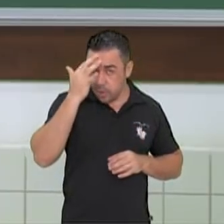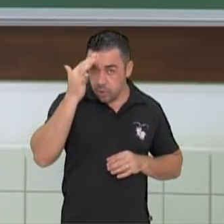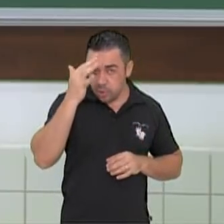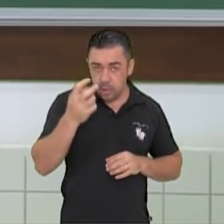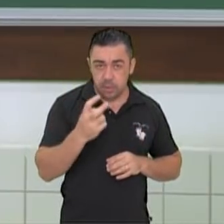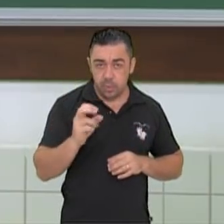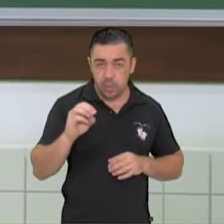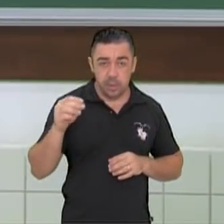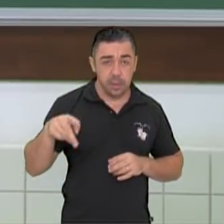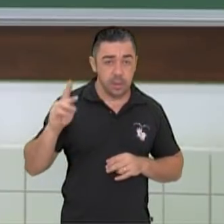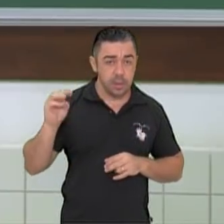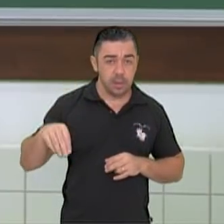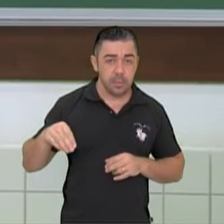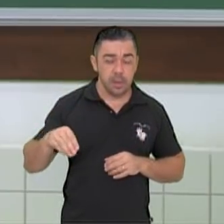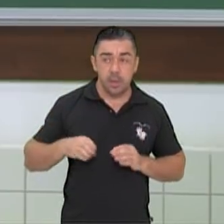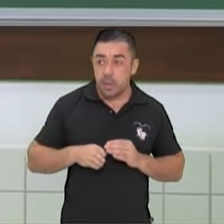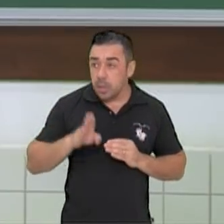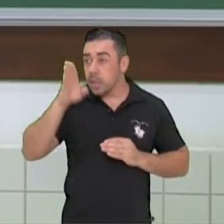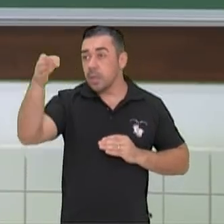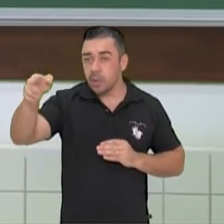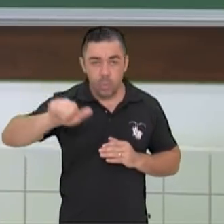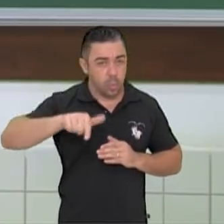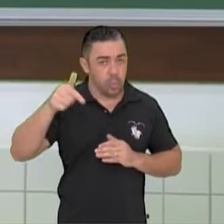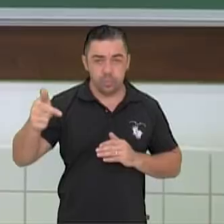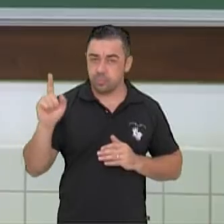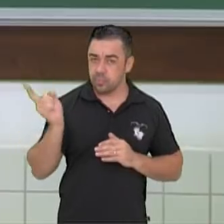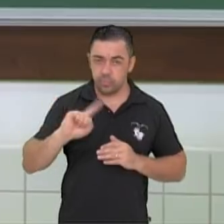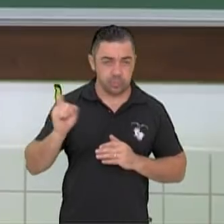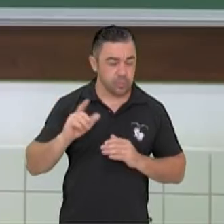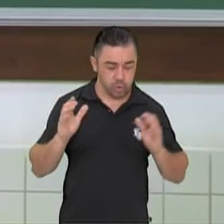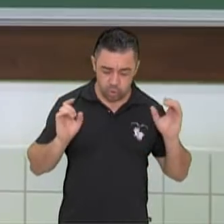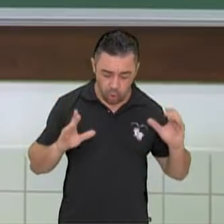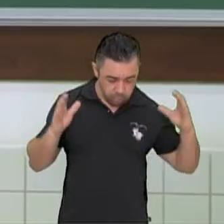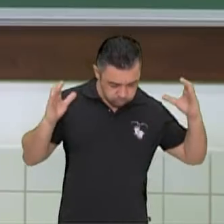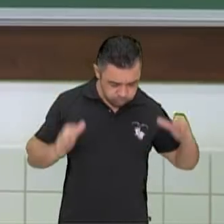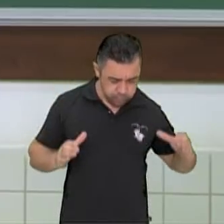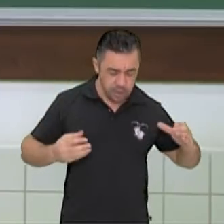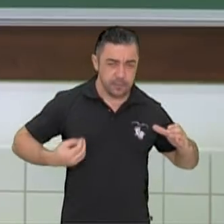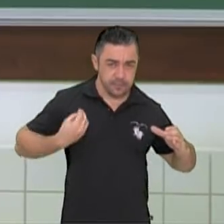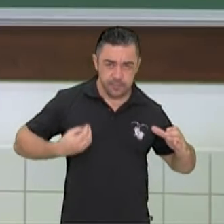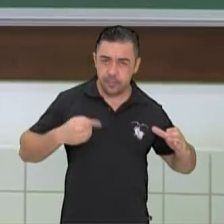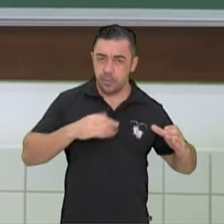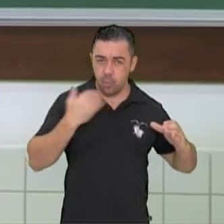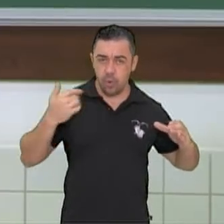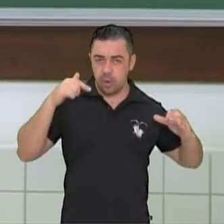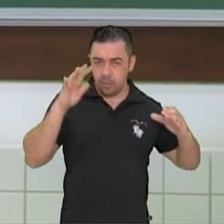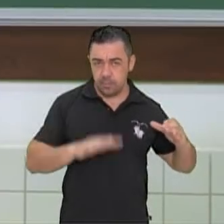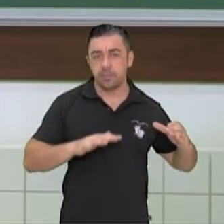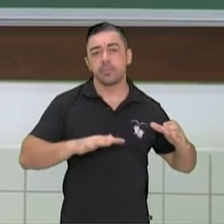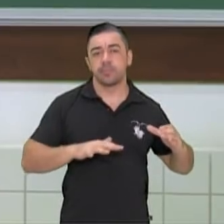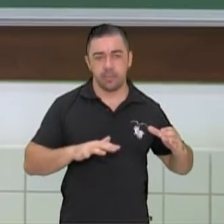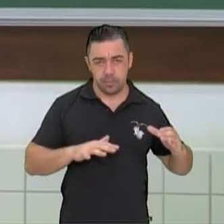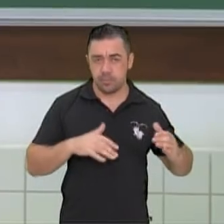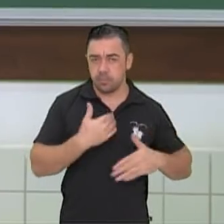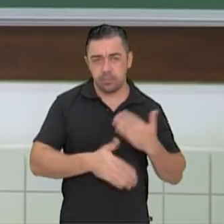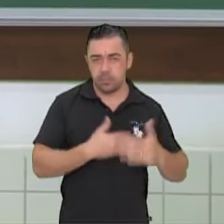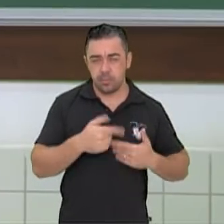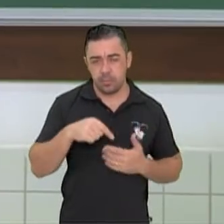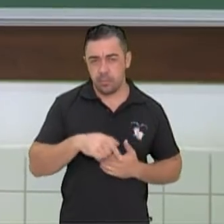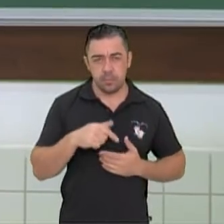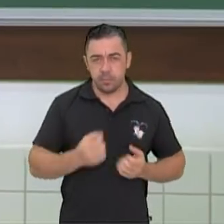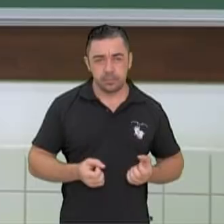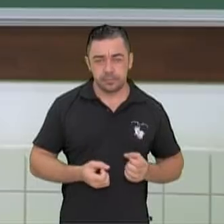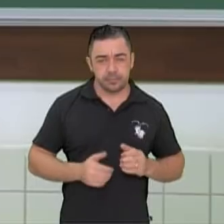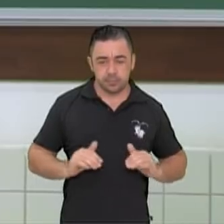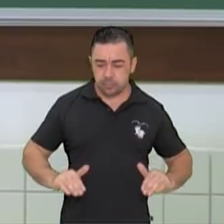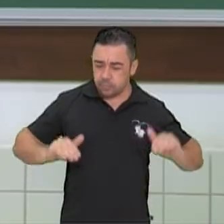ao seu redor, ele não conseguia conhecer mais do que isso. Geralmente ele vivia na região que ele nasceu. E ali ele